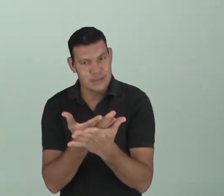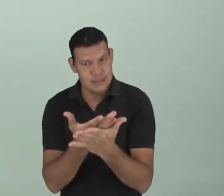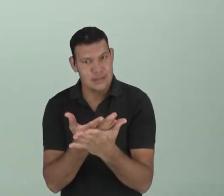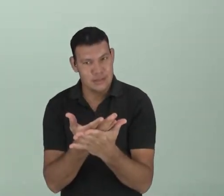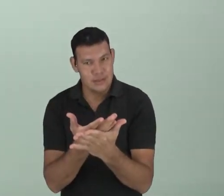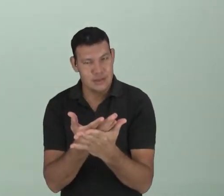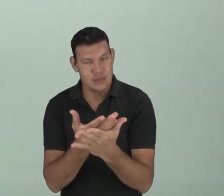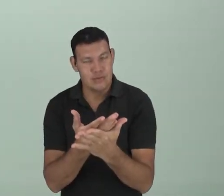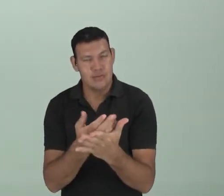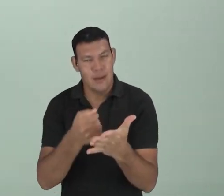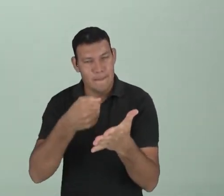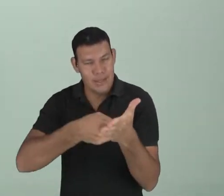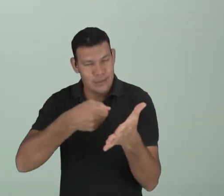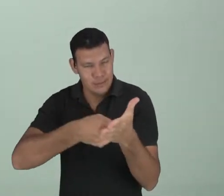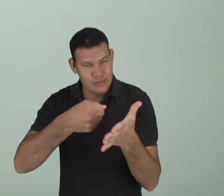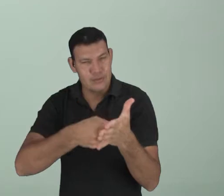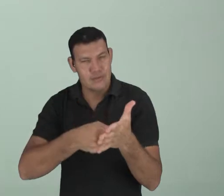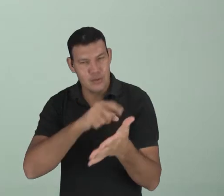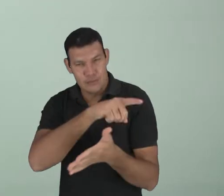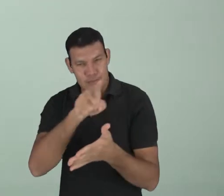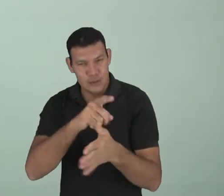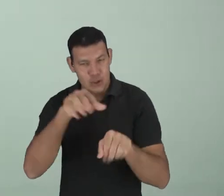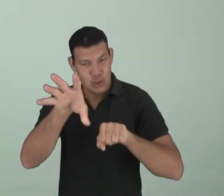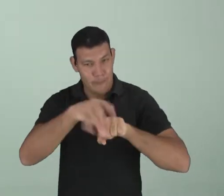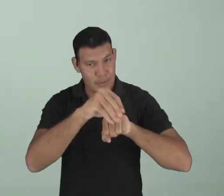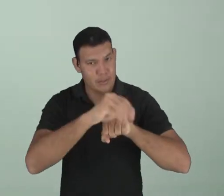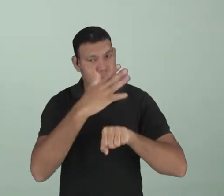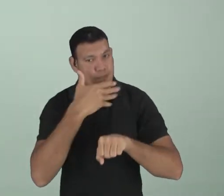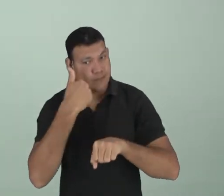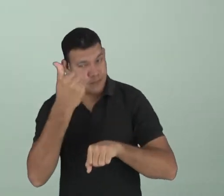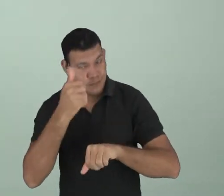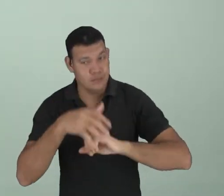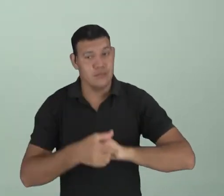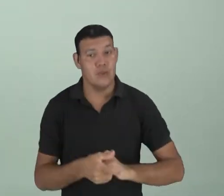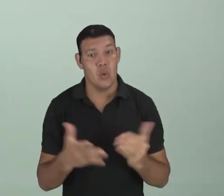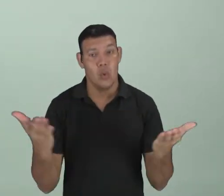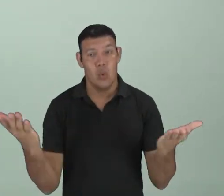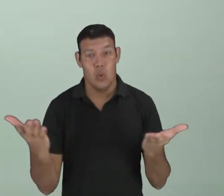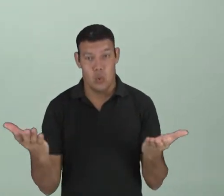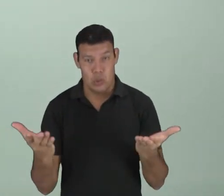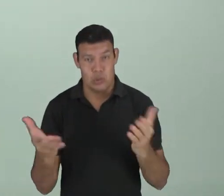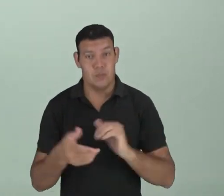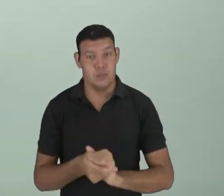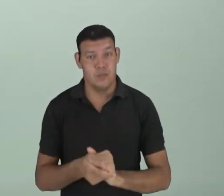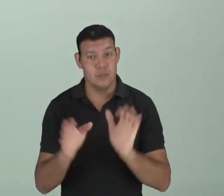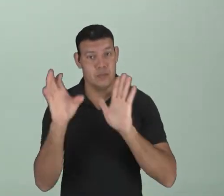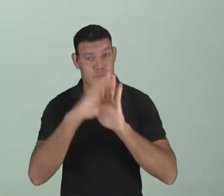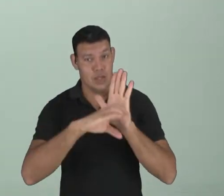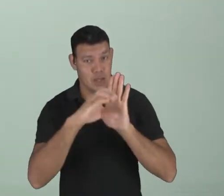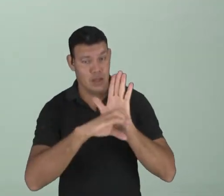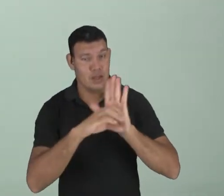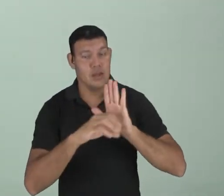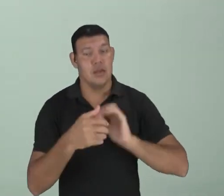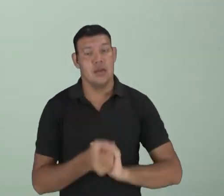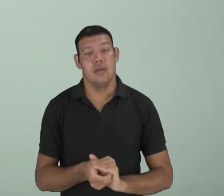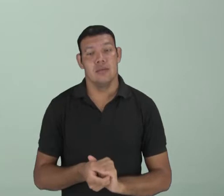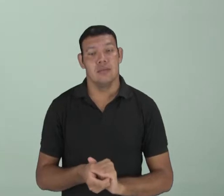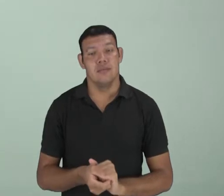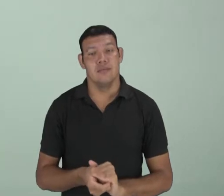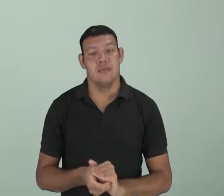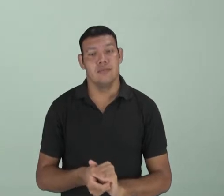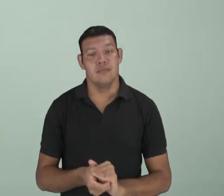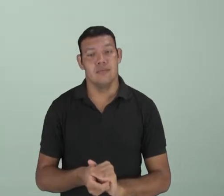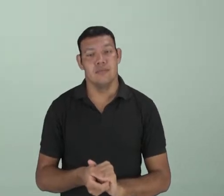dar um reforço, um melhor aprendizado para vocês, certo? Então a gente vai ver um pouquinho de um conteúdo que é sobre